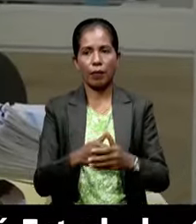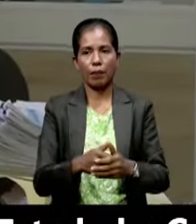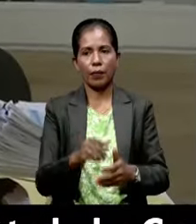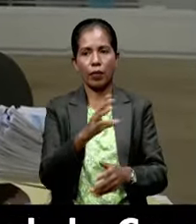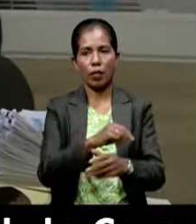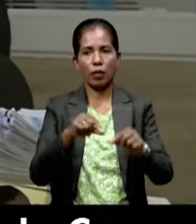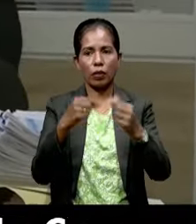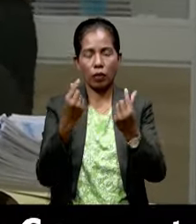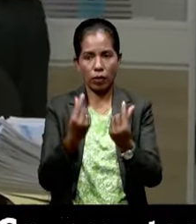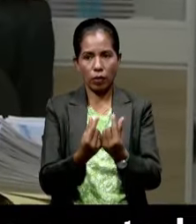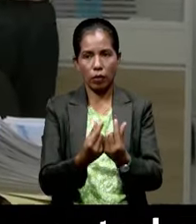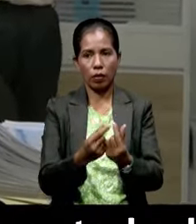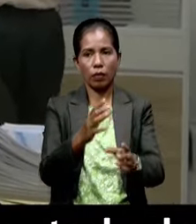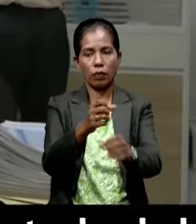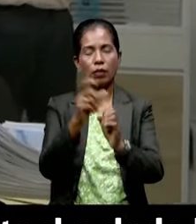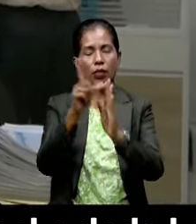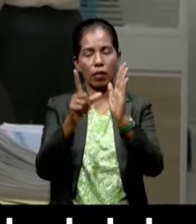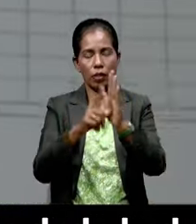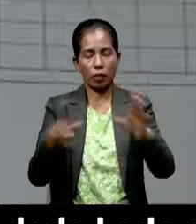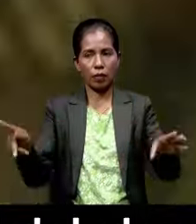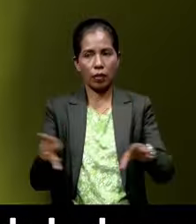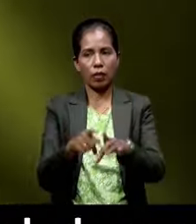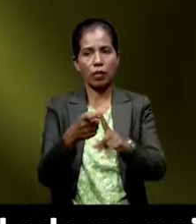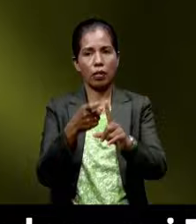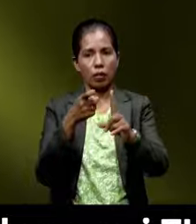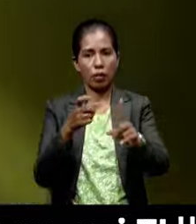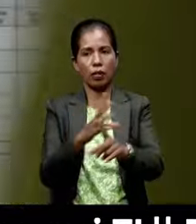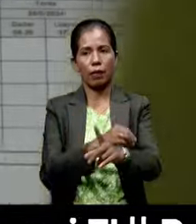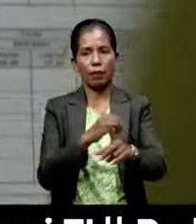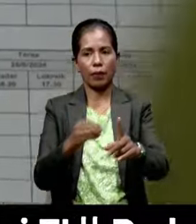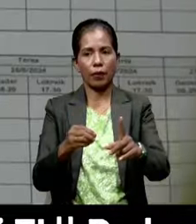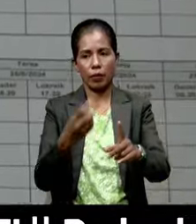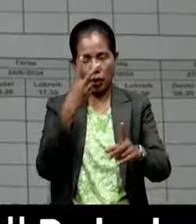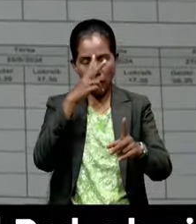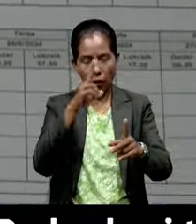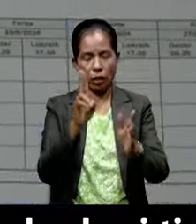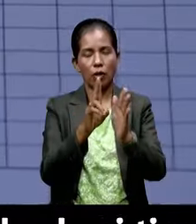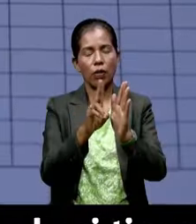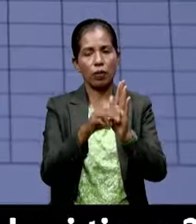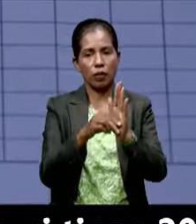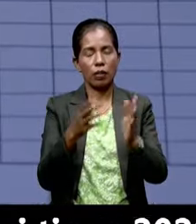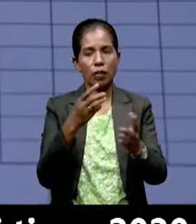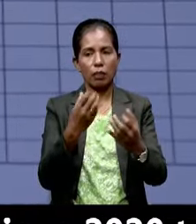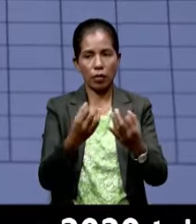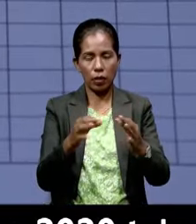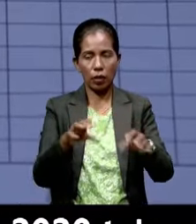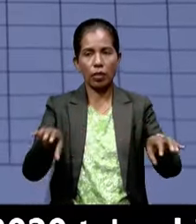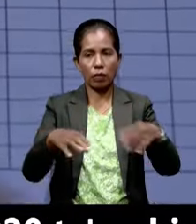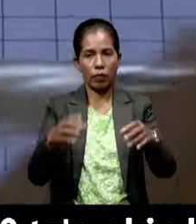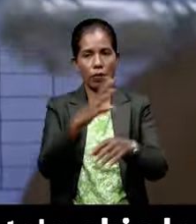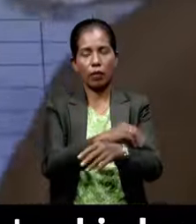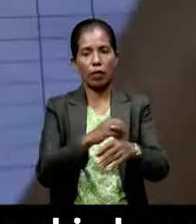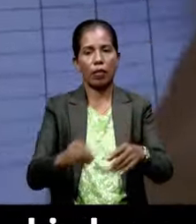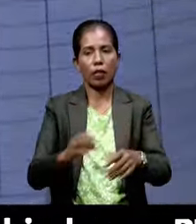inspeção, na equipa conjunta recolhe a lista presença husi direção recurso humano, onde a reora estama no sai serviço funcionário sirenian,